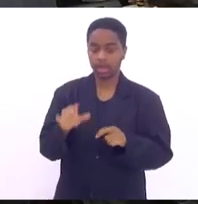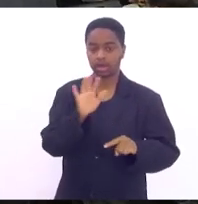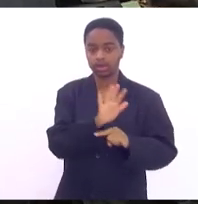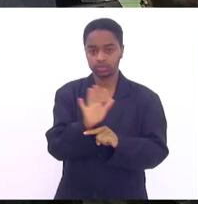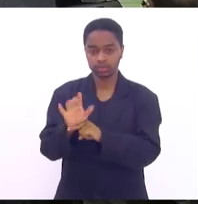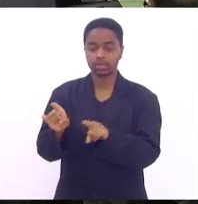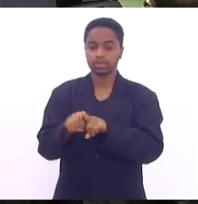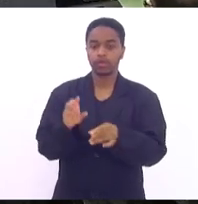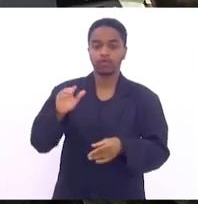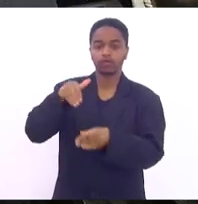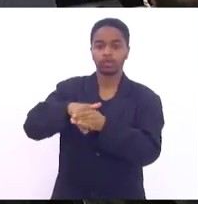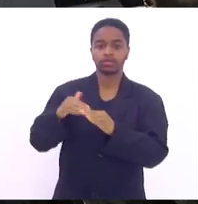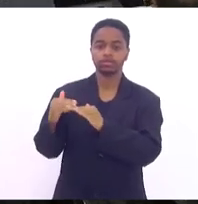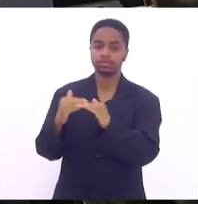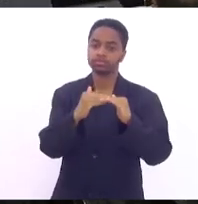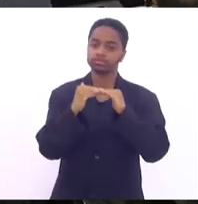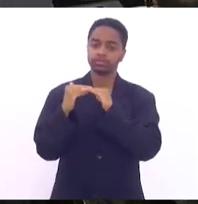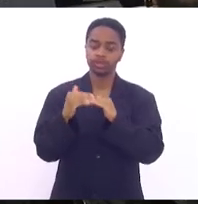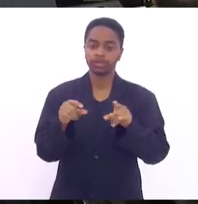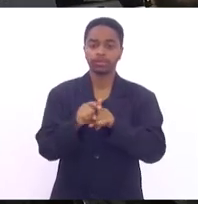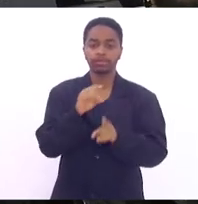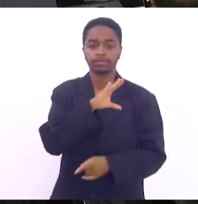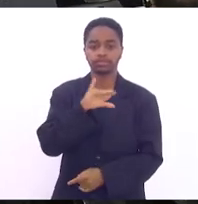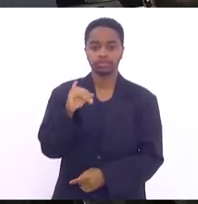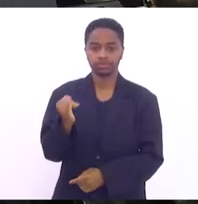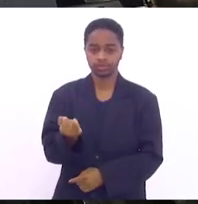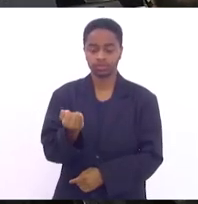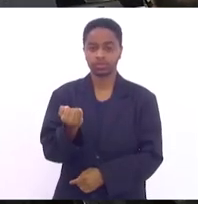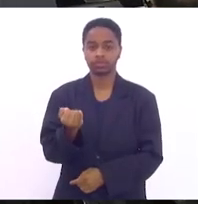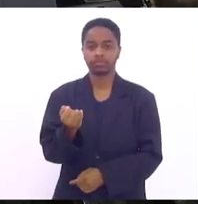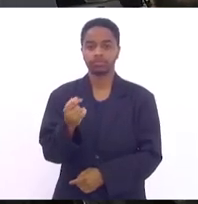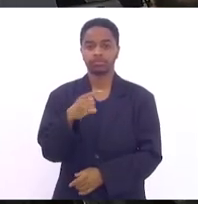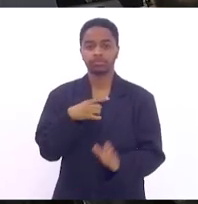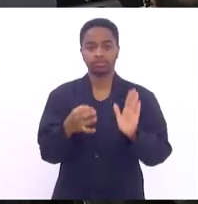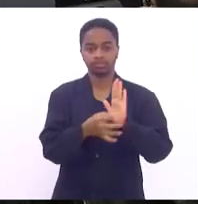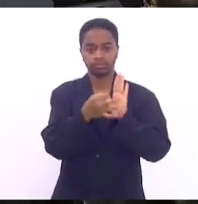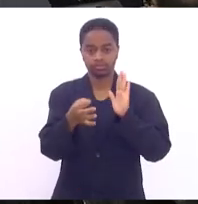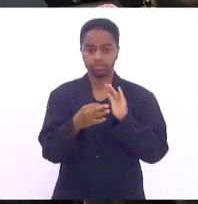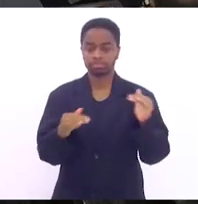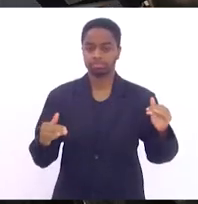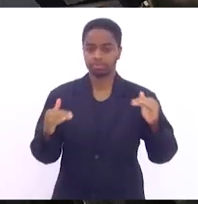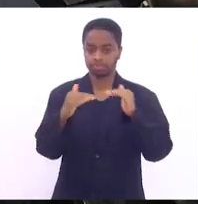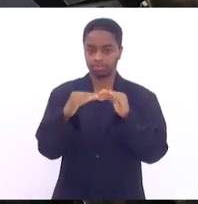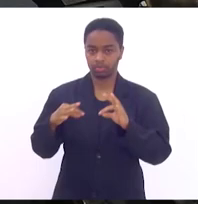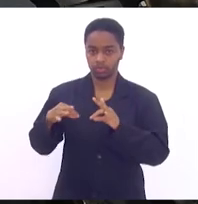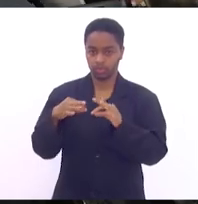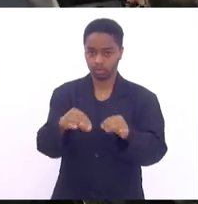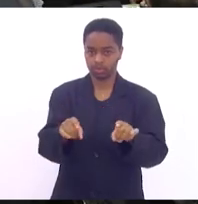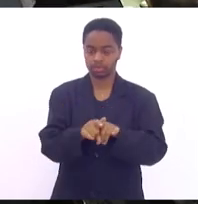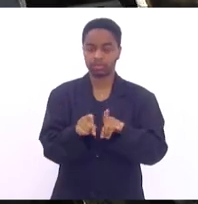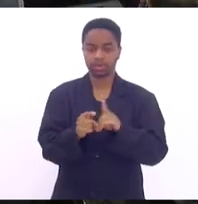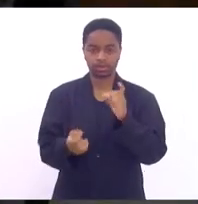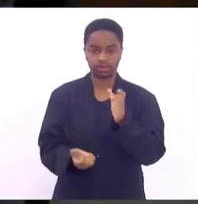votação unânime, a CCJ teve um parecer unânime de autoria do